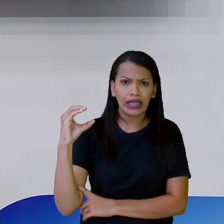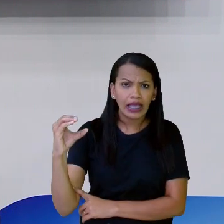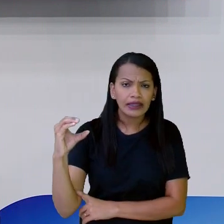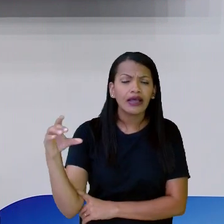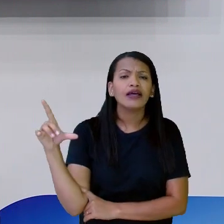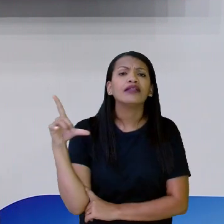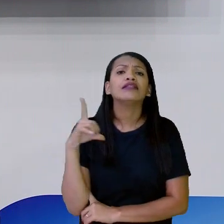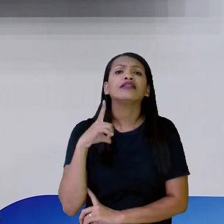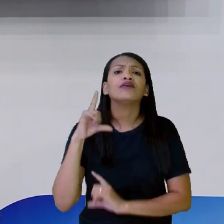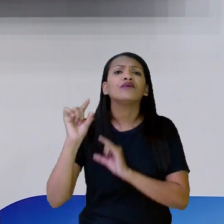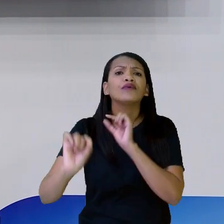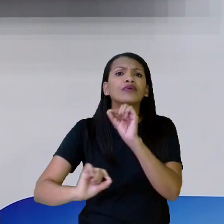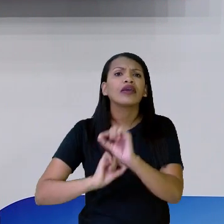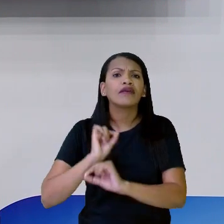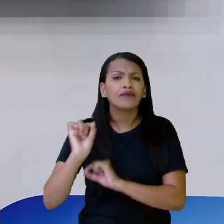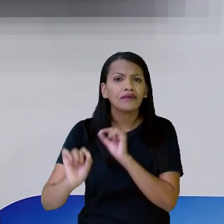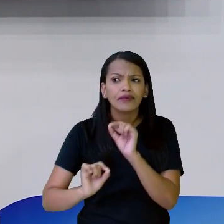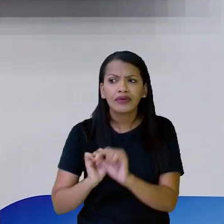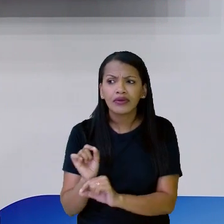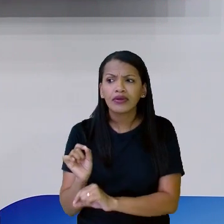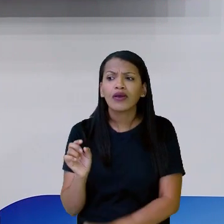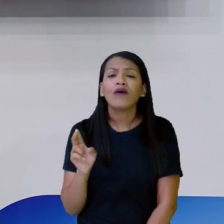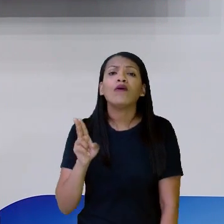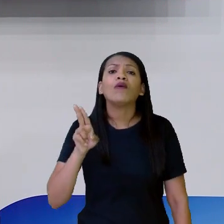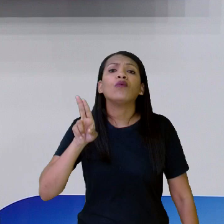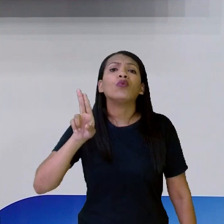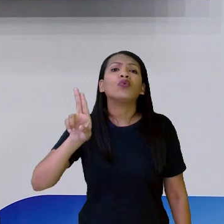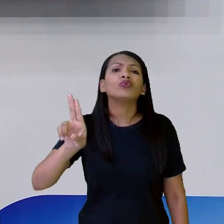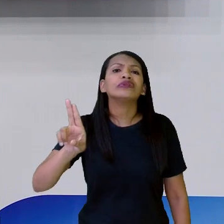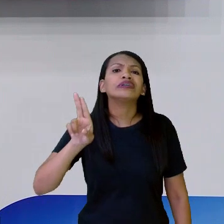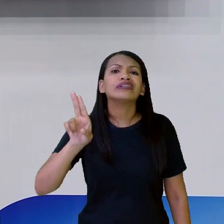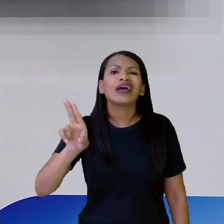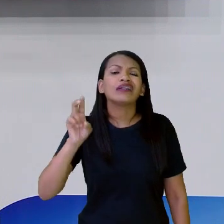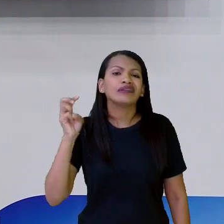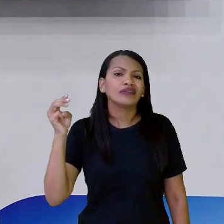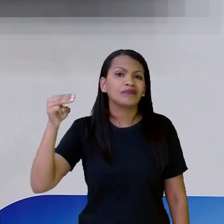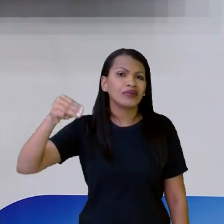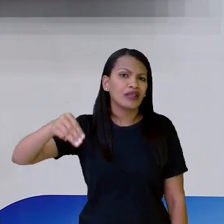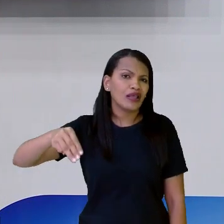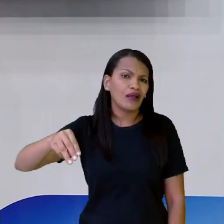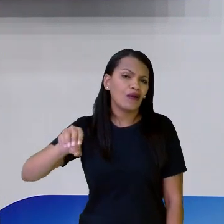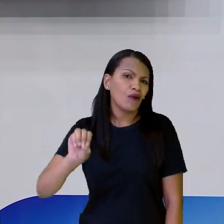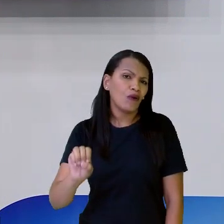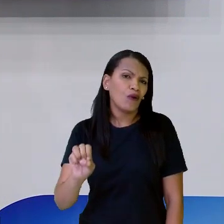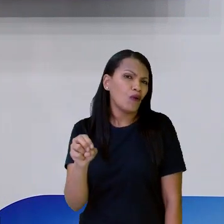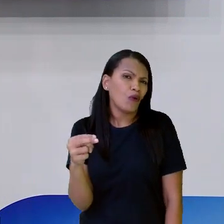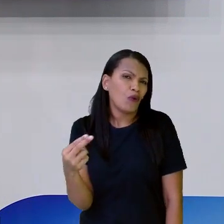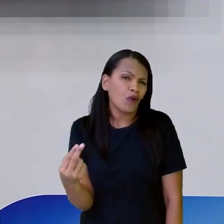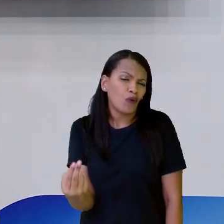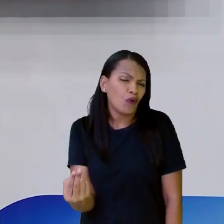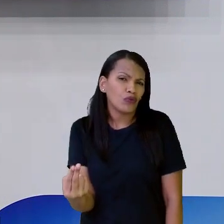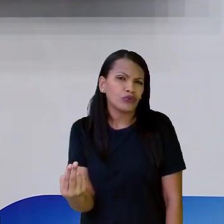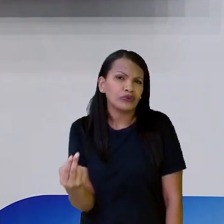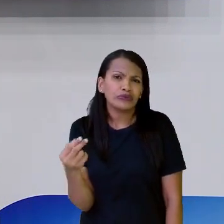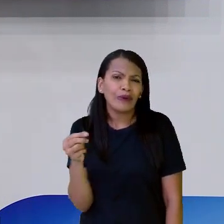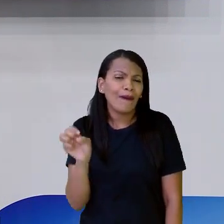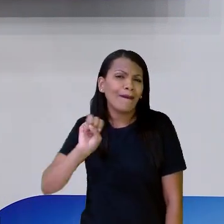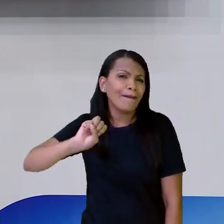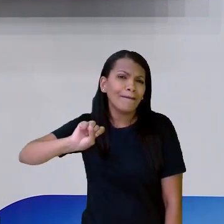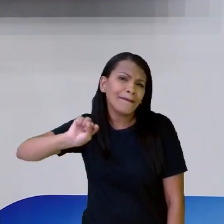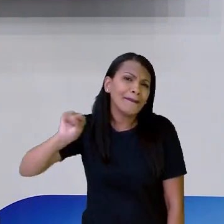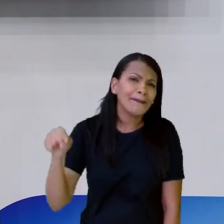eu vou ter uma unidade de milhar, ou simplesmente 1000